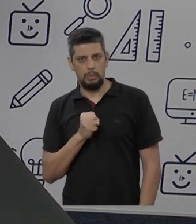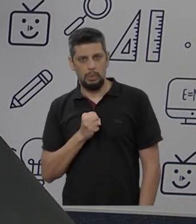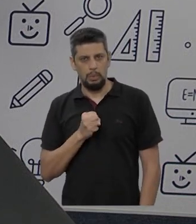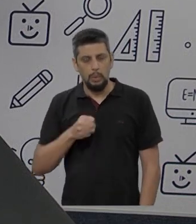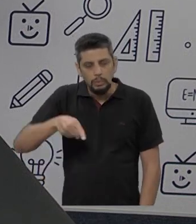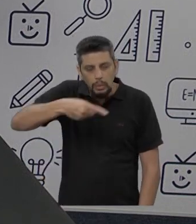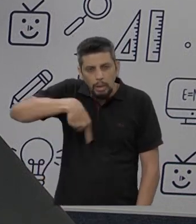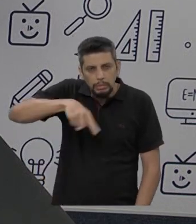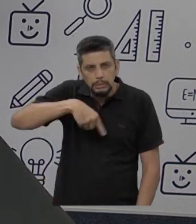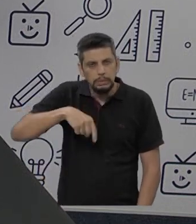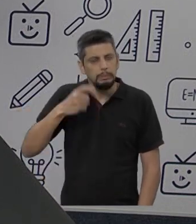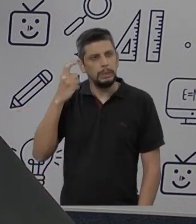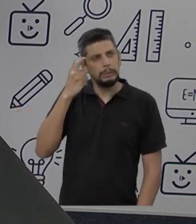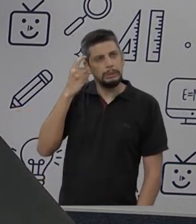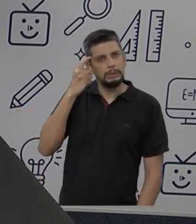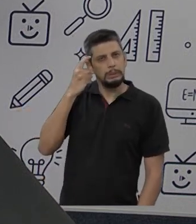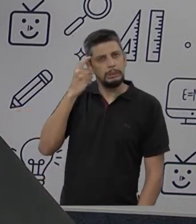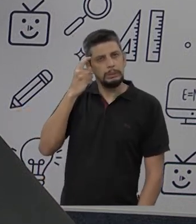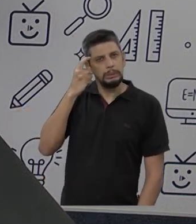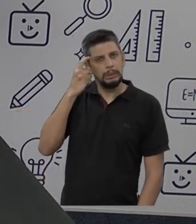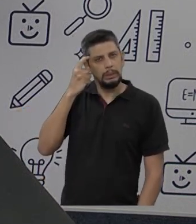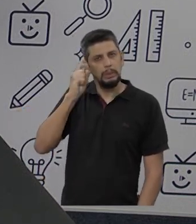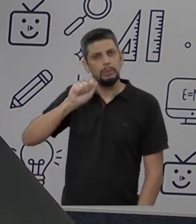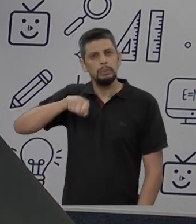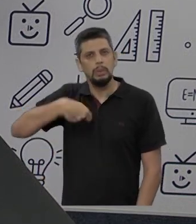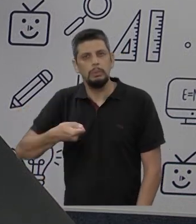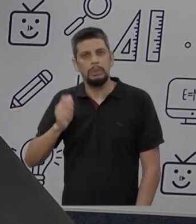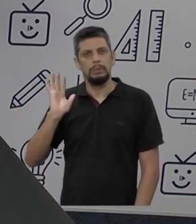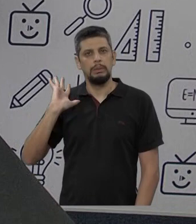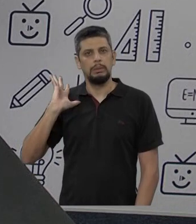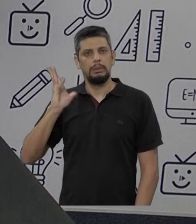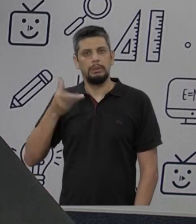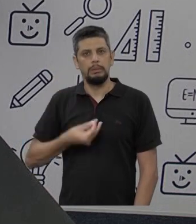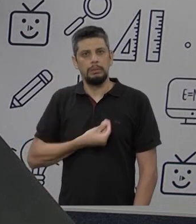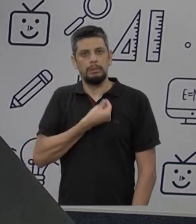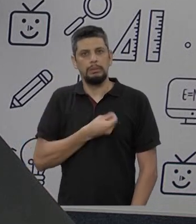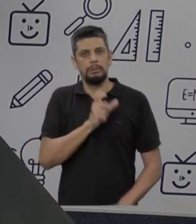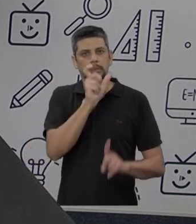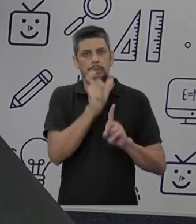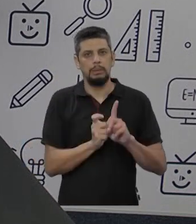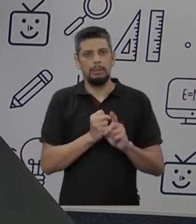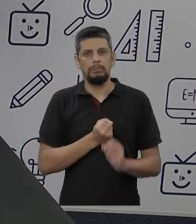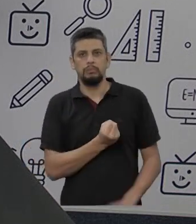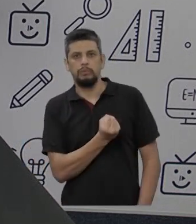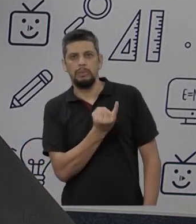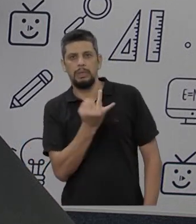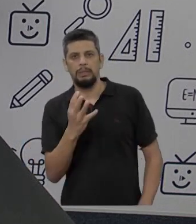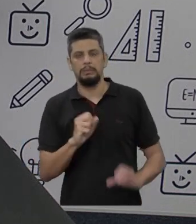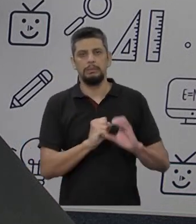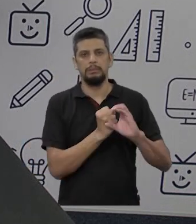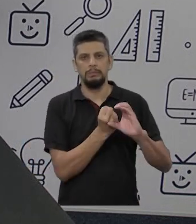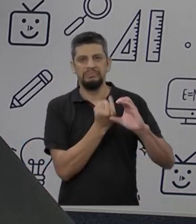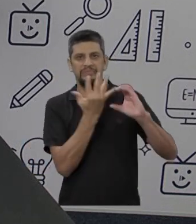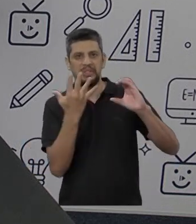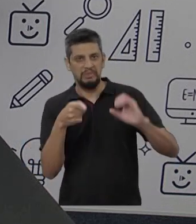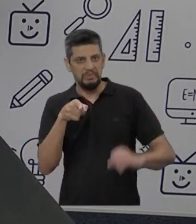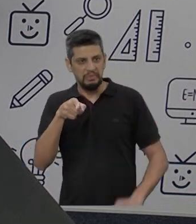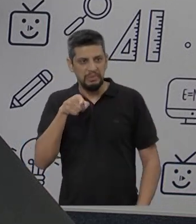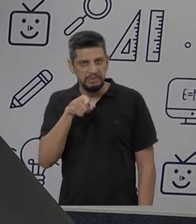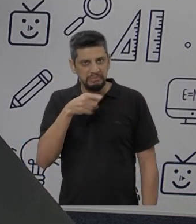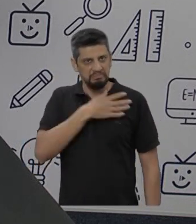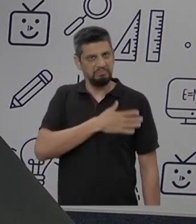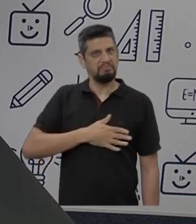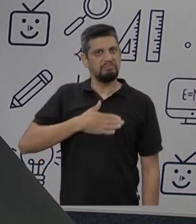nós procuramos falar um pouquinho de biografia, né? Desse texto construído com várias características. Você